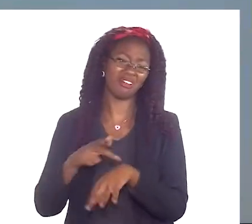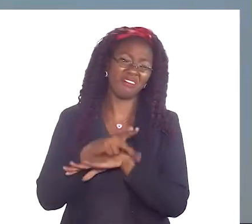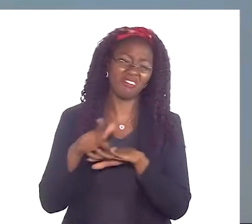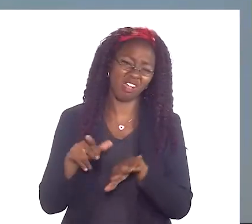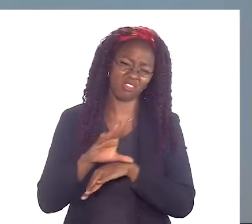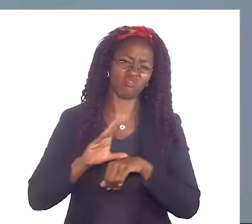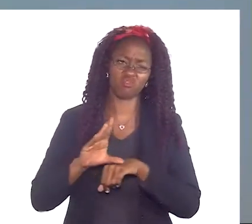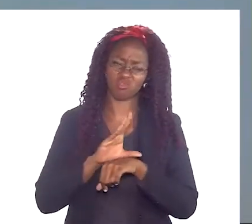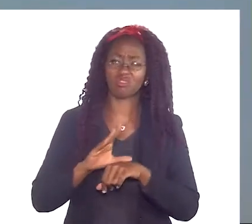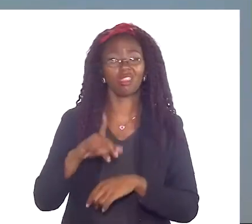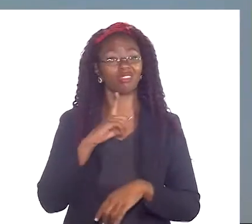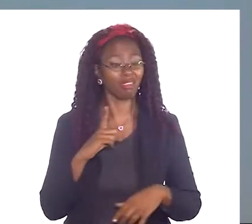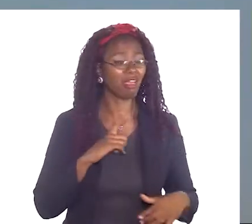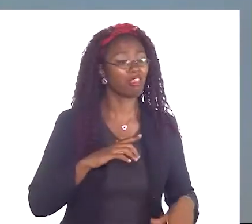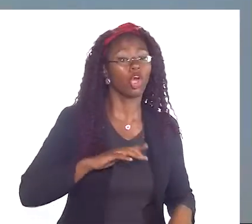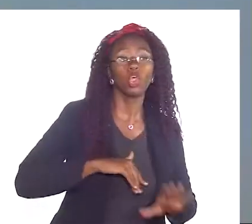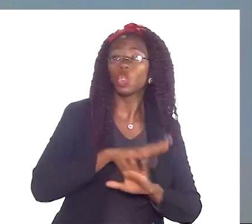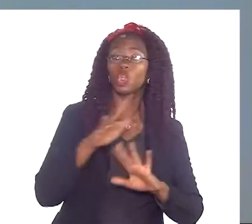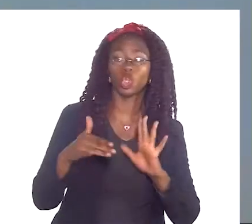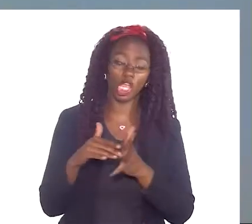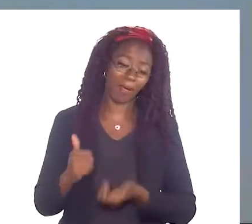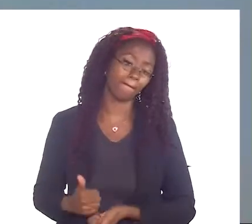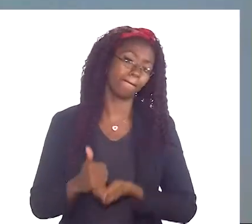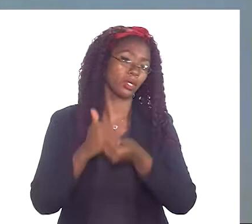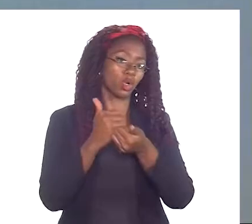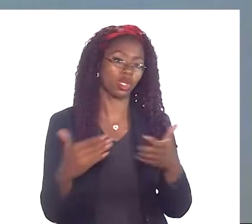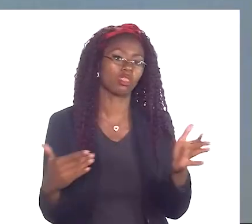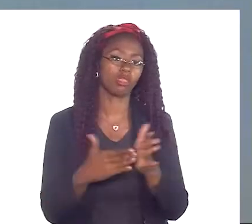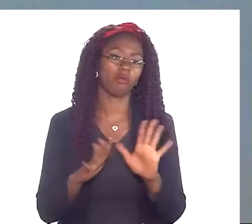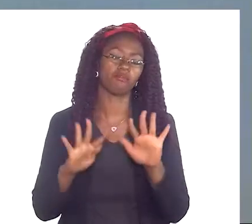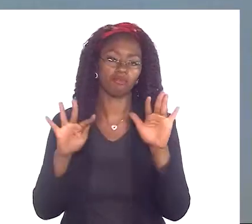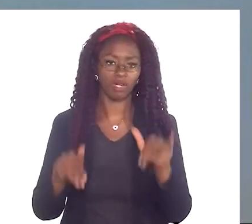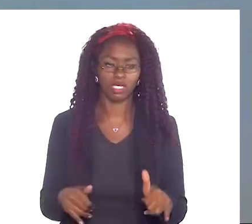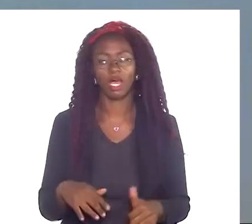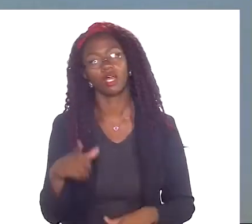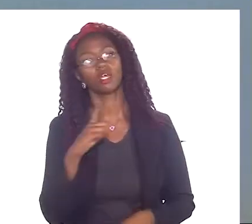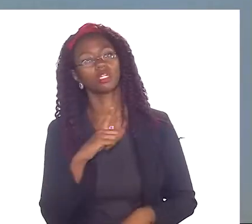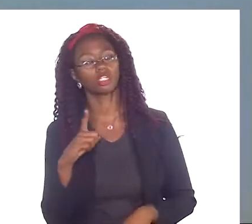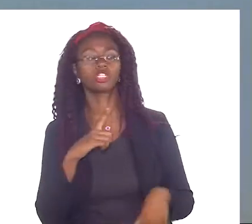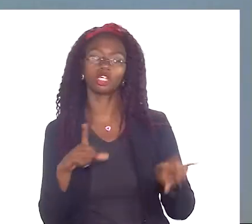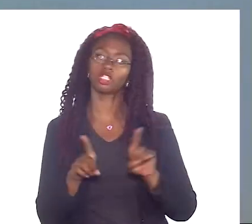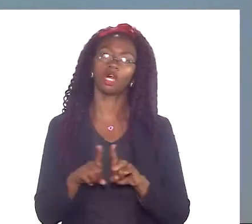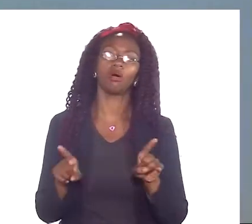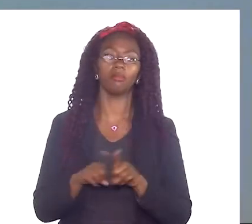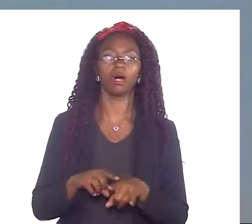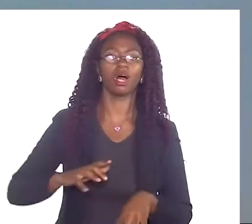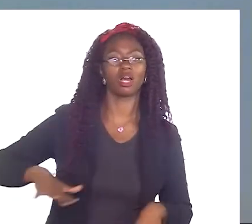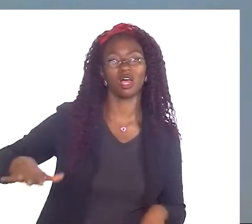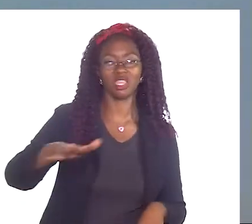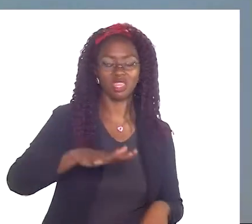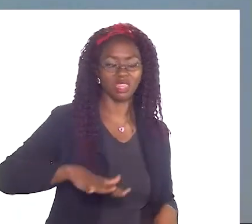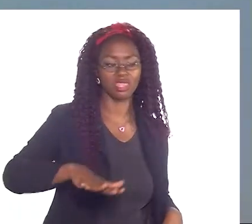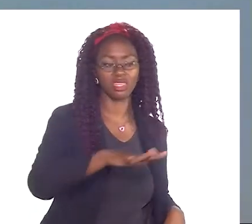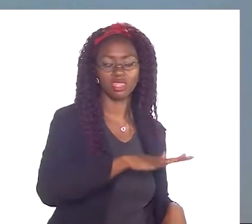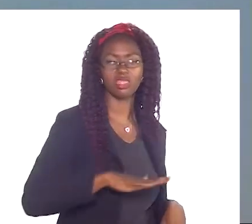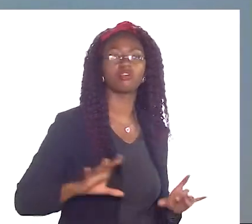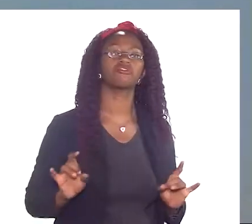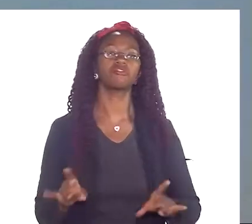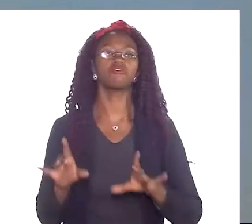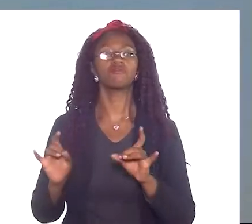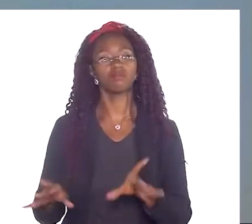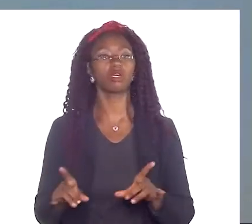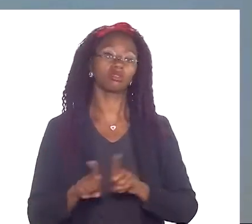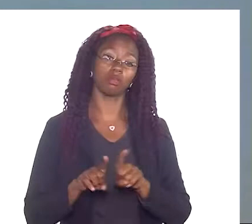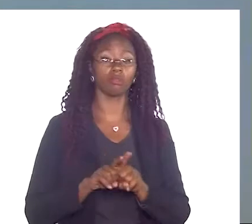tecnólogos também. E aí nós temos toda a área de apoio até o final do processo, atendendo as nossas áreas comerciais e